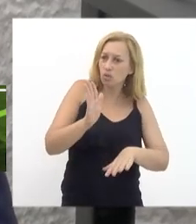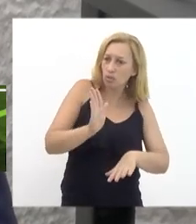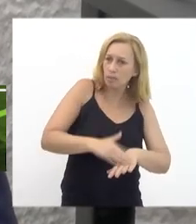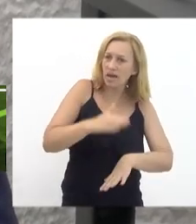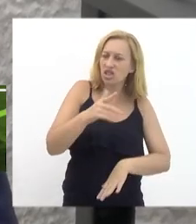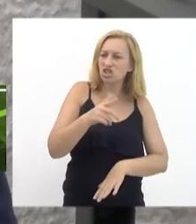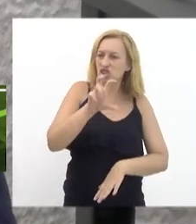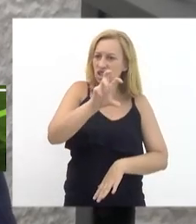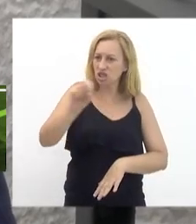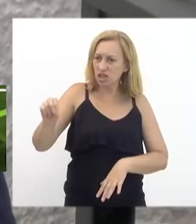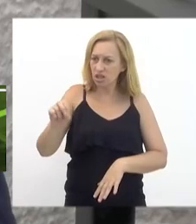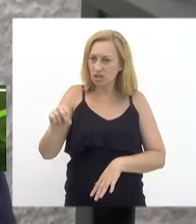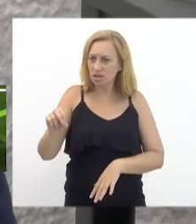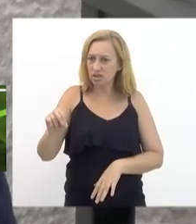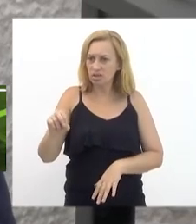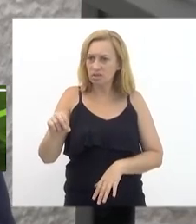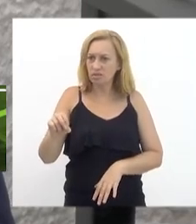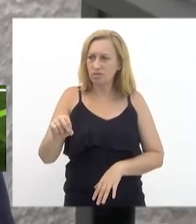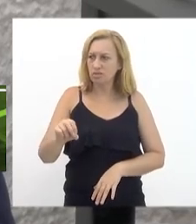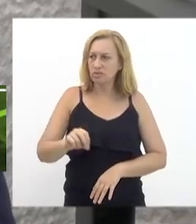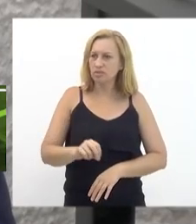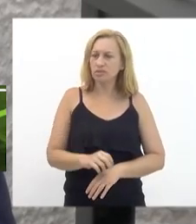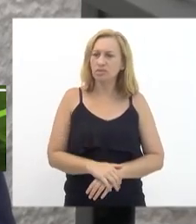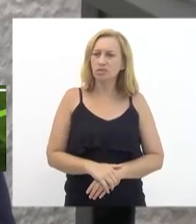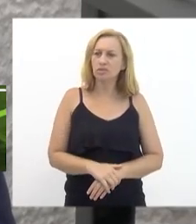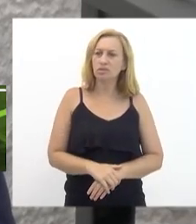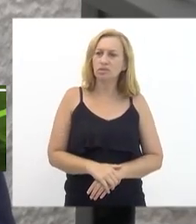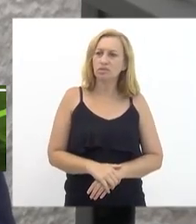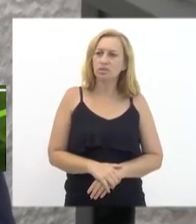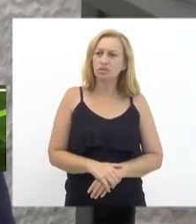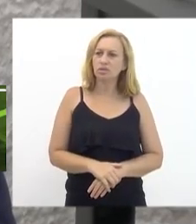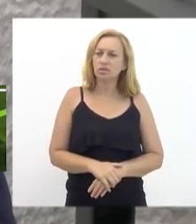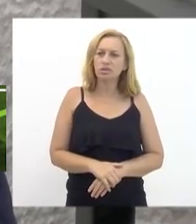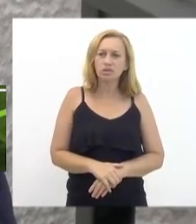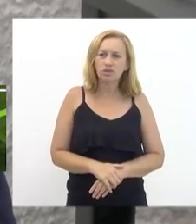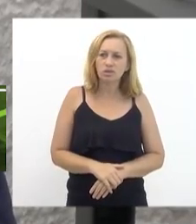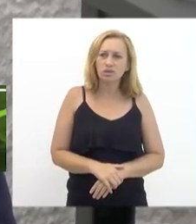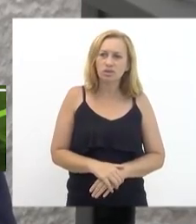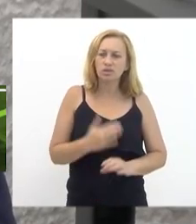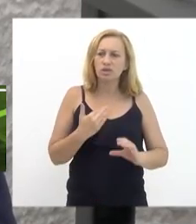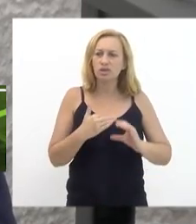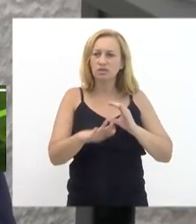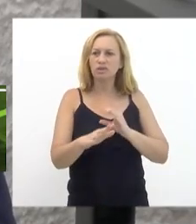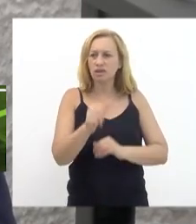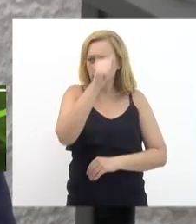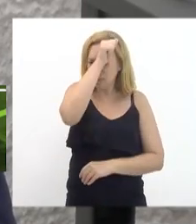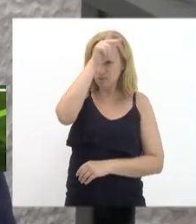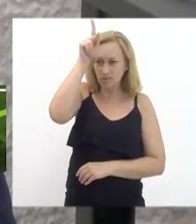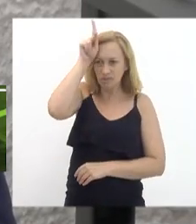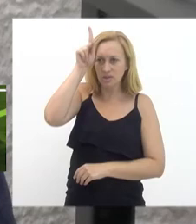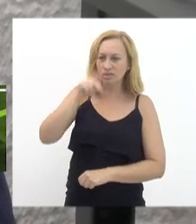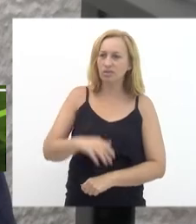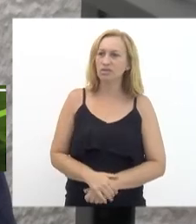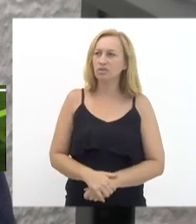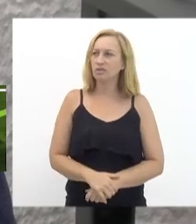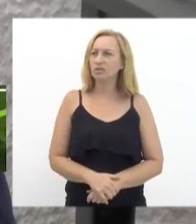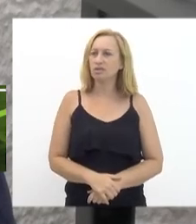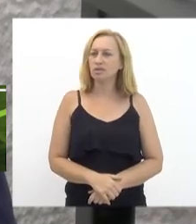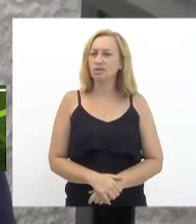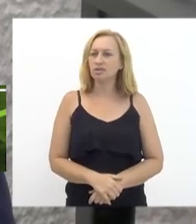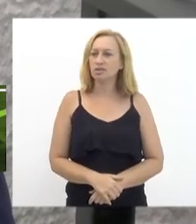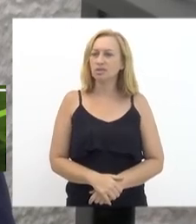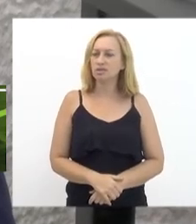500 projetos que foram é influência foram enviados pelas prefeituras ó